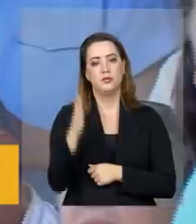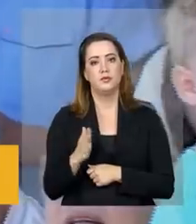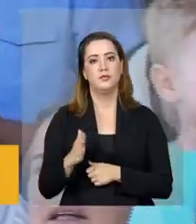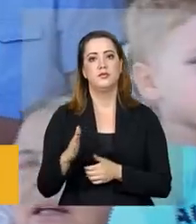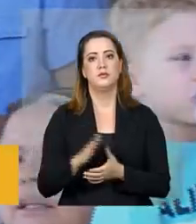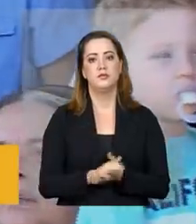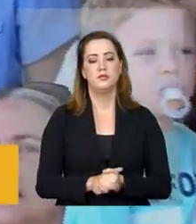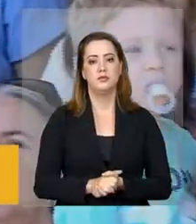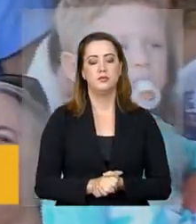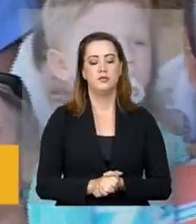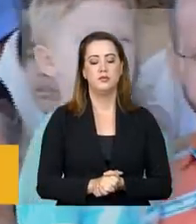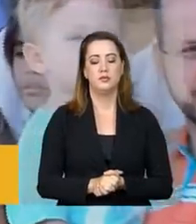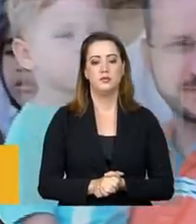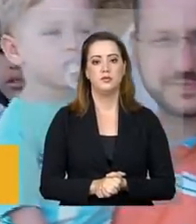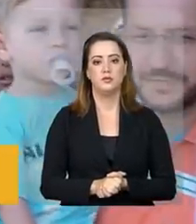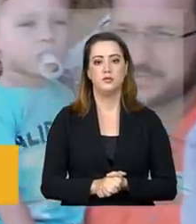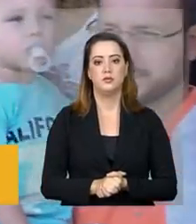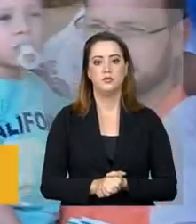Brasil.